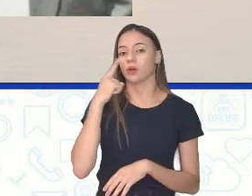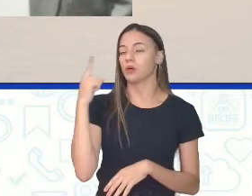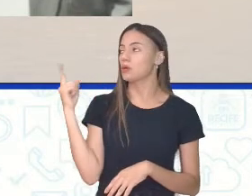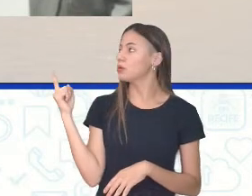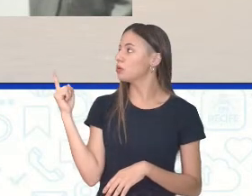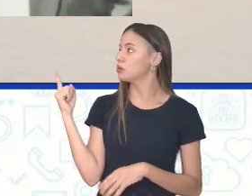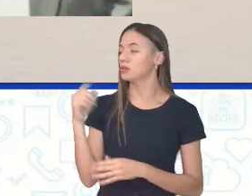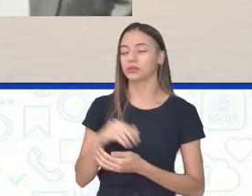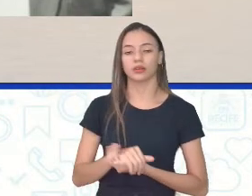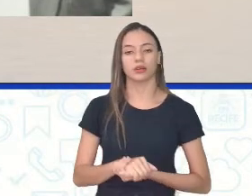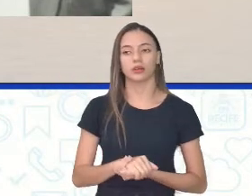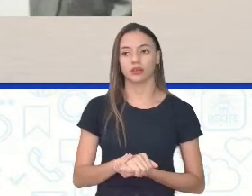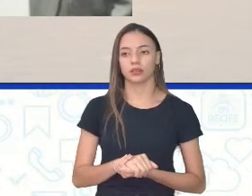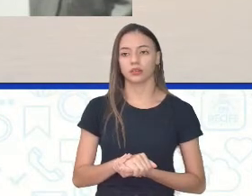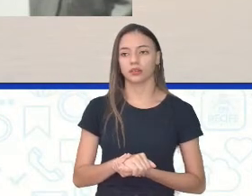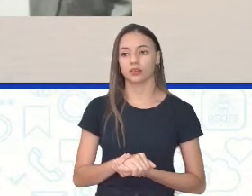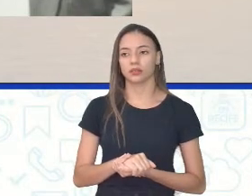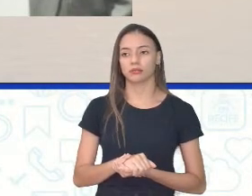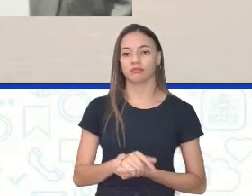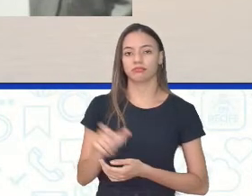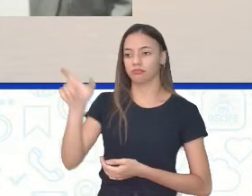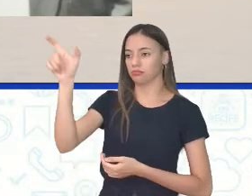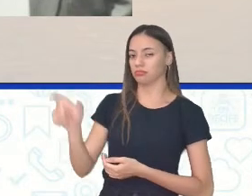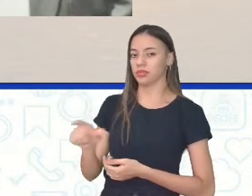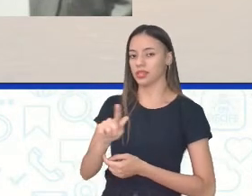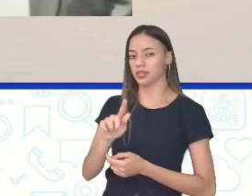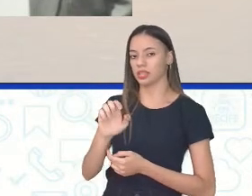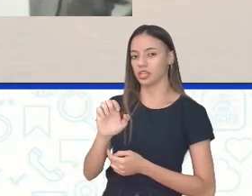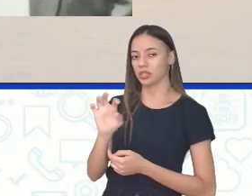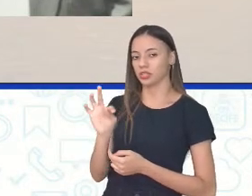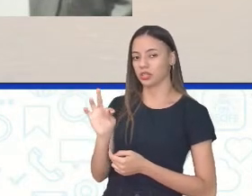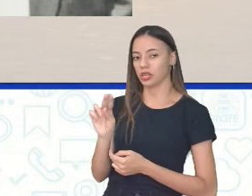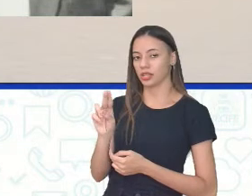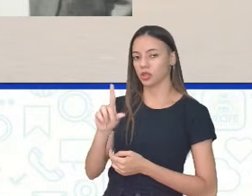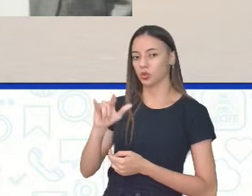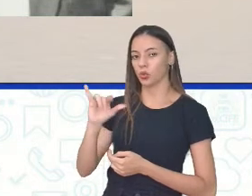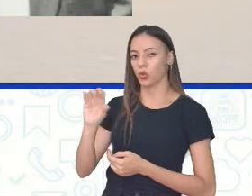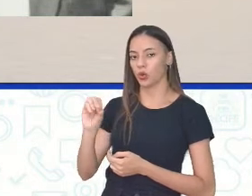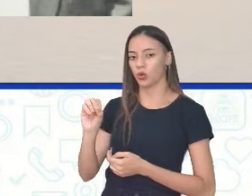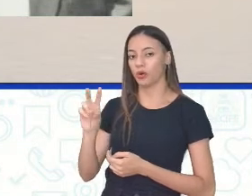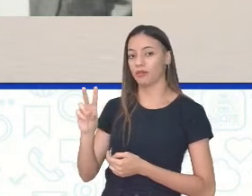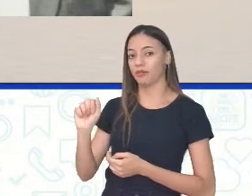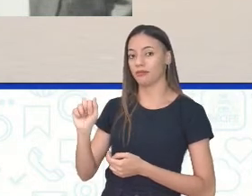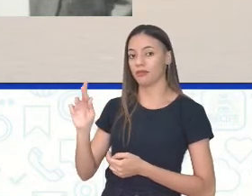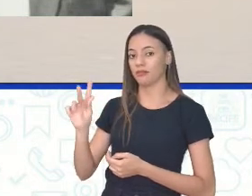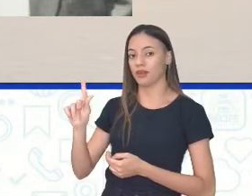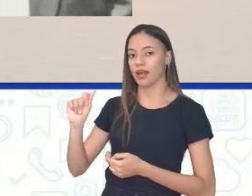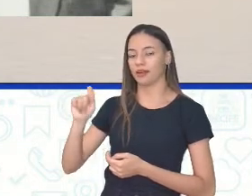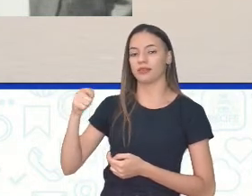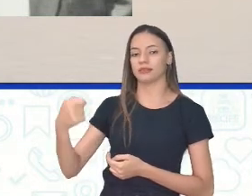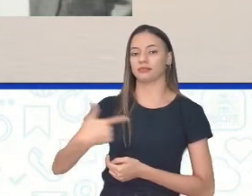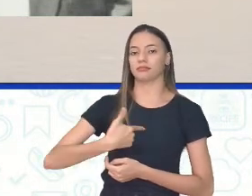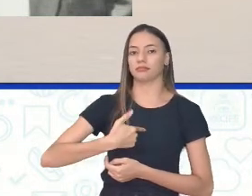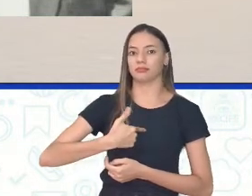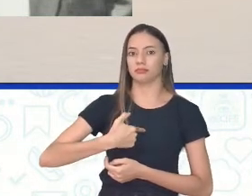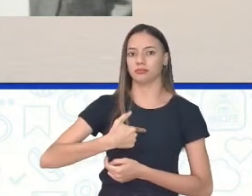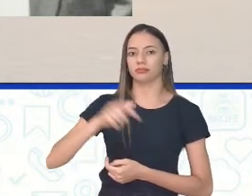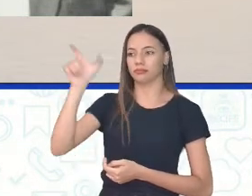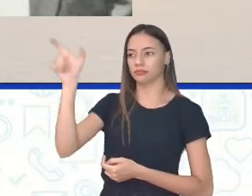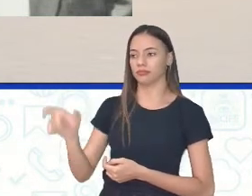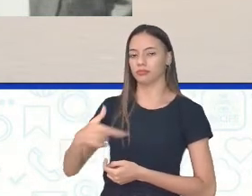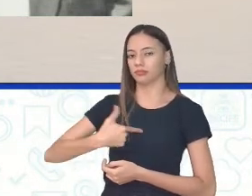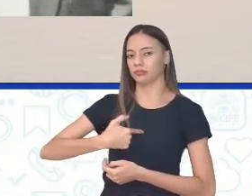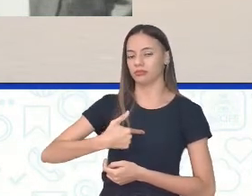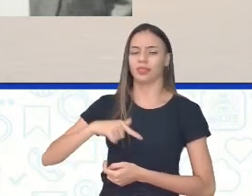aqui o quê? A figura do Getúlio Vargas, certo? Então, o Getúlio Vargas, ele vai exercer